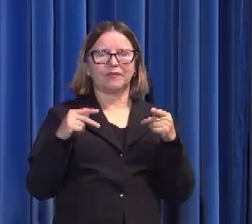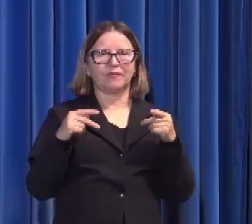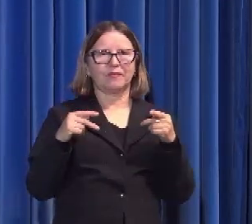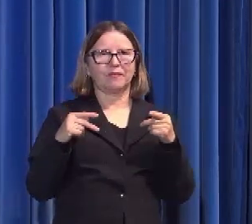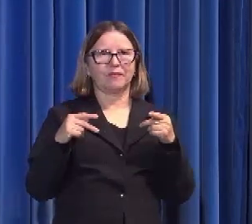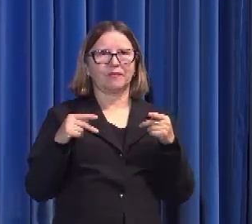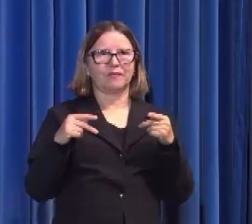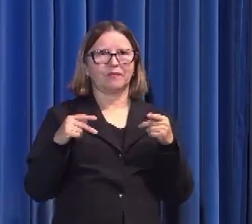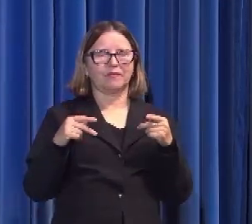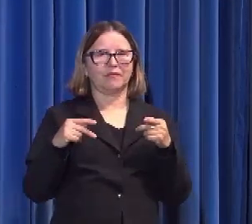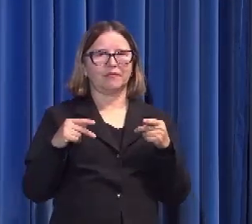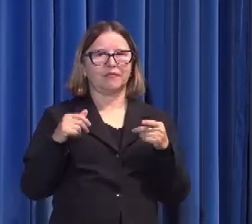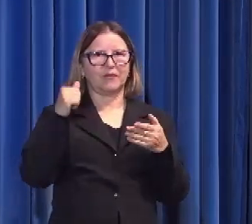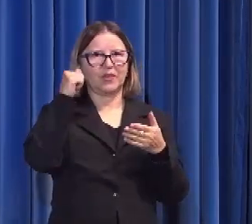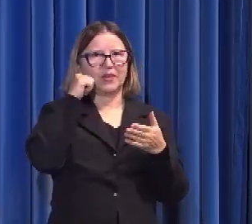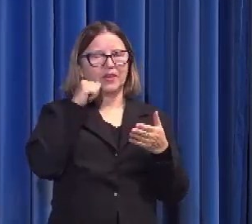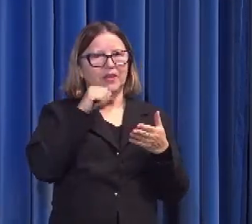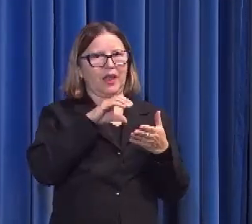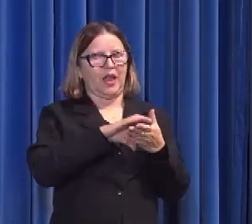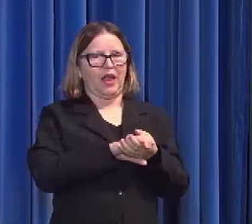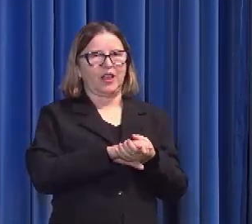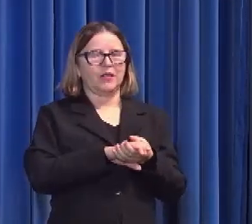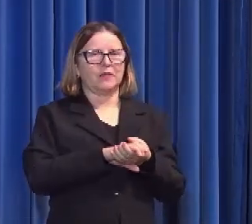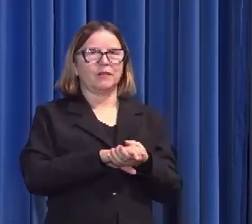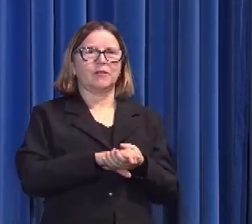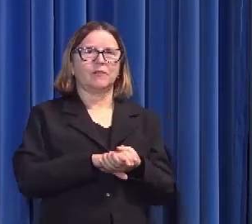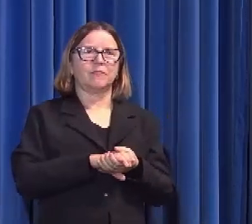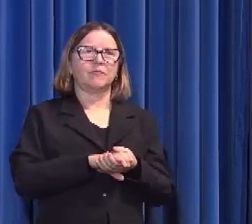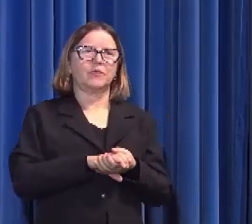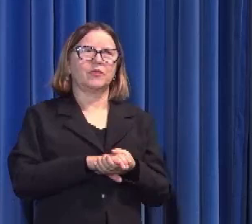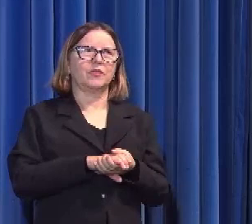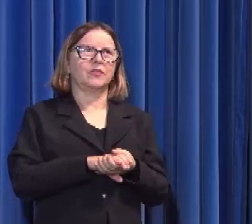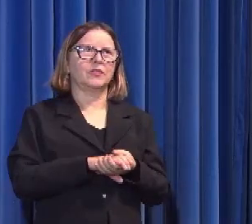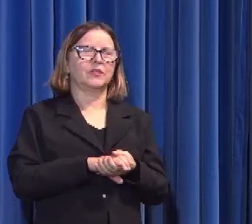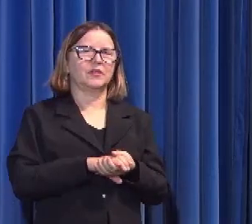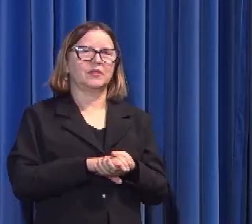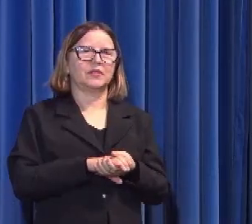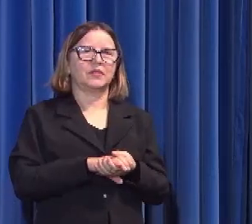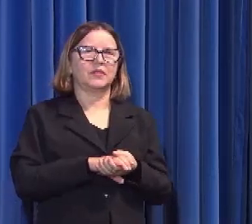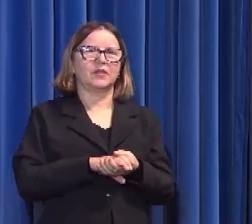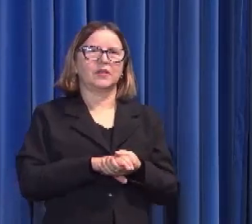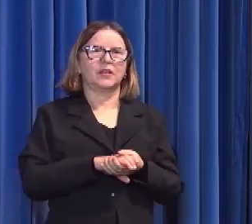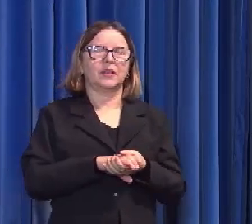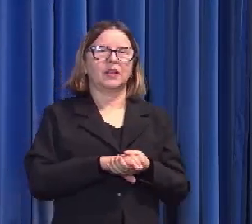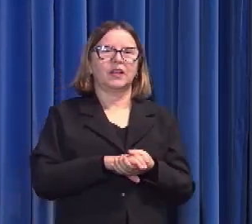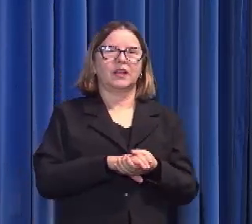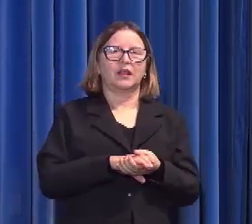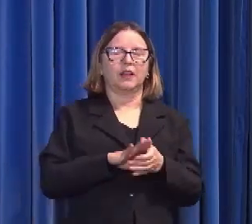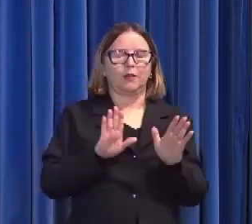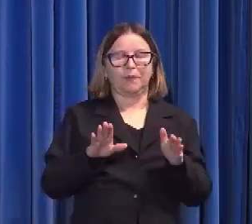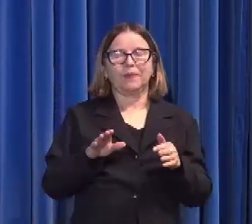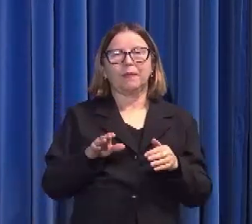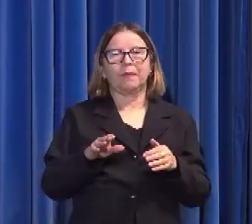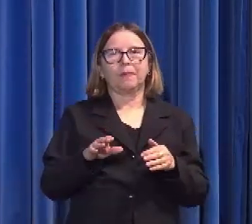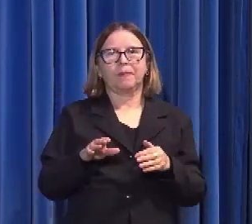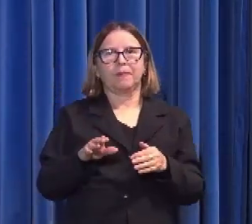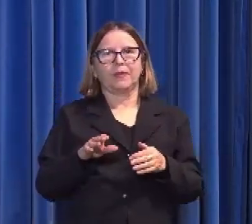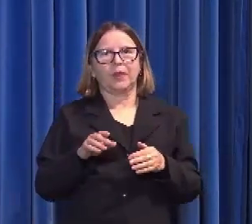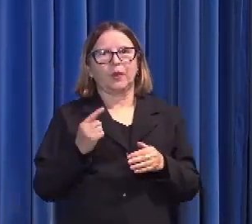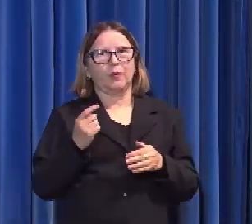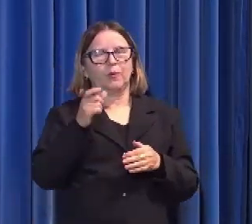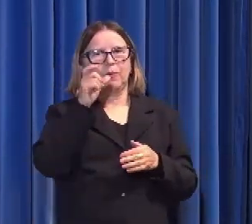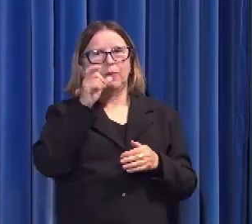vir Oi e o marido disse eu não quero você indo lá na igreja escutar essa empregador